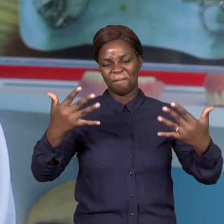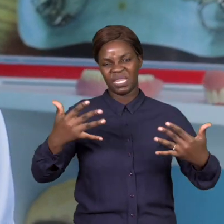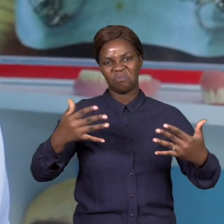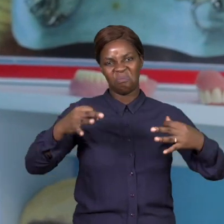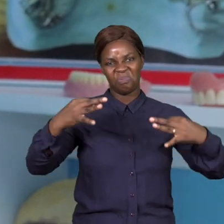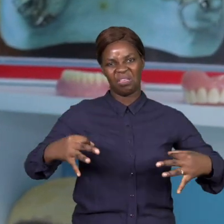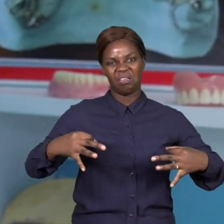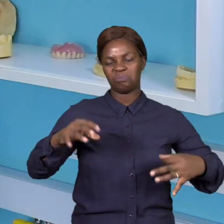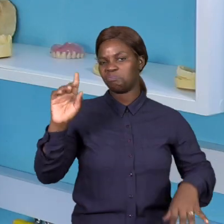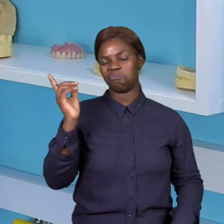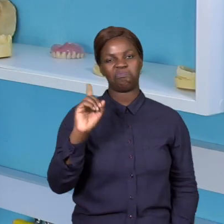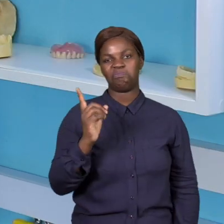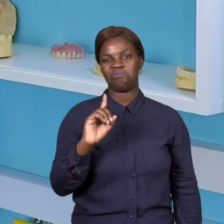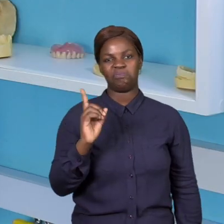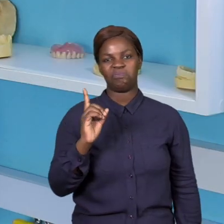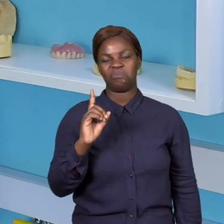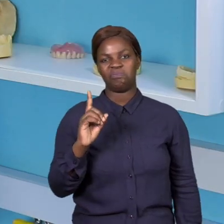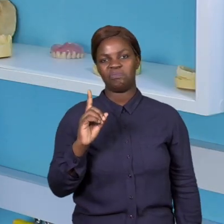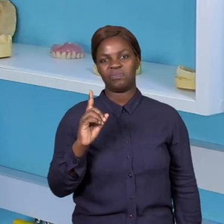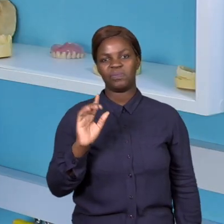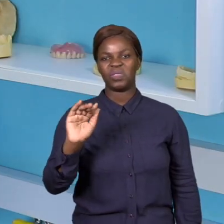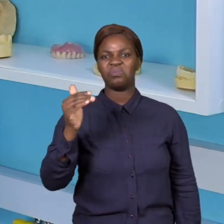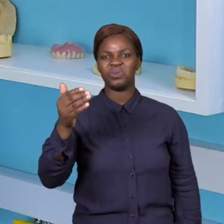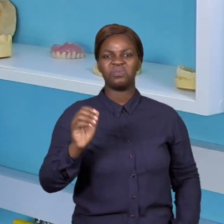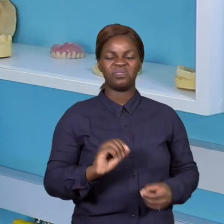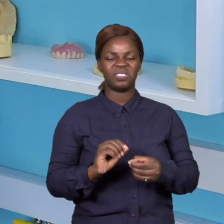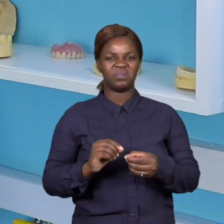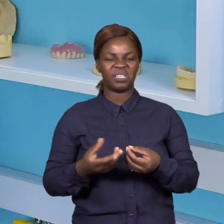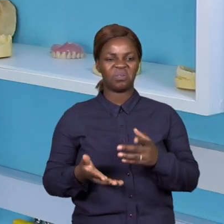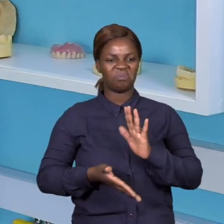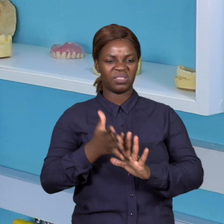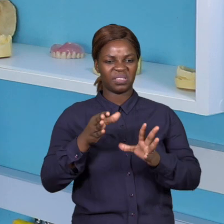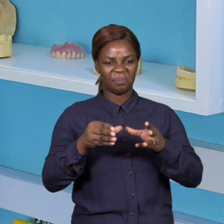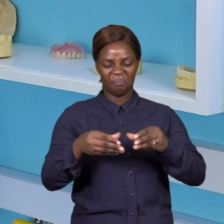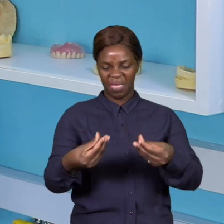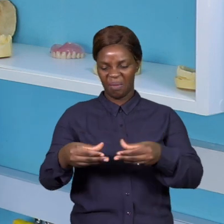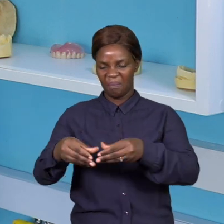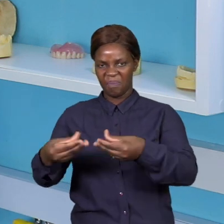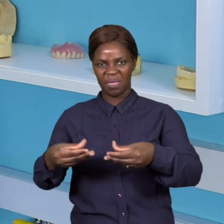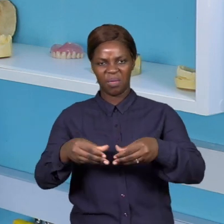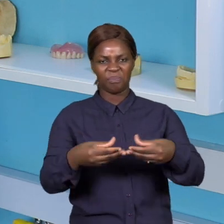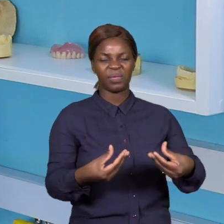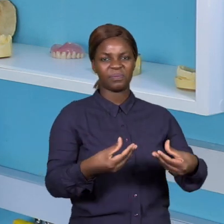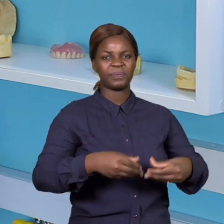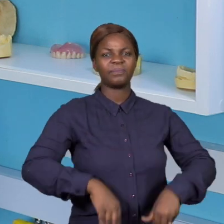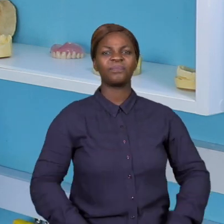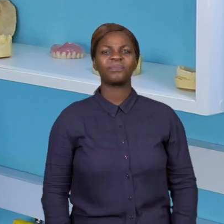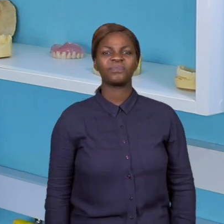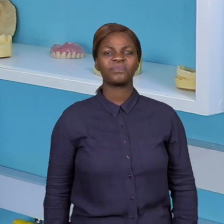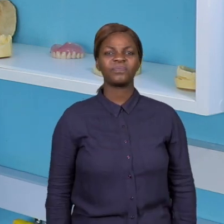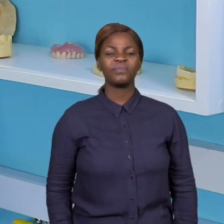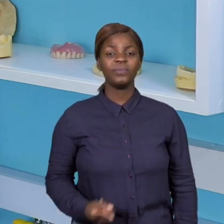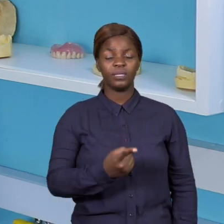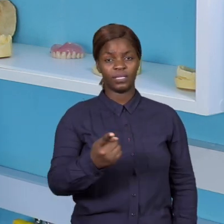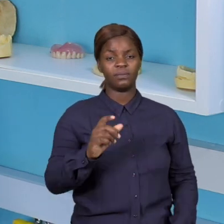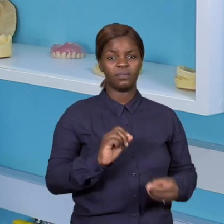quando se confeccionam, não? E vão criar linhas de fratura. Essas linhas de fratura a longo prazo o que vão é a debilitar com